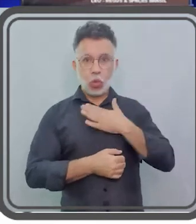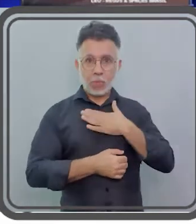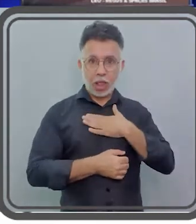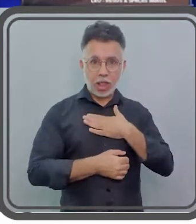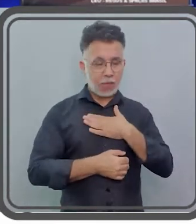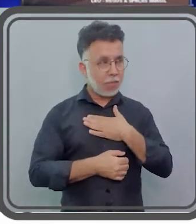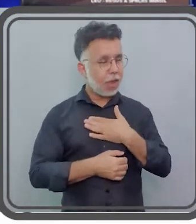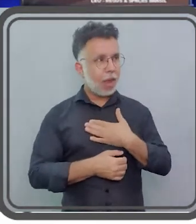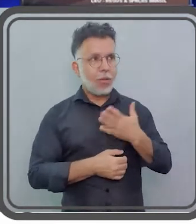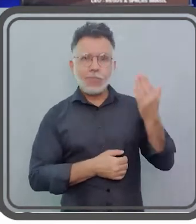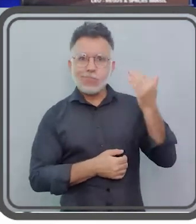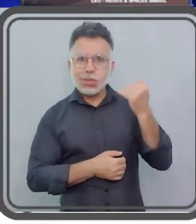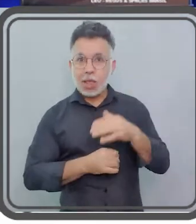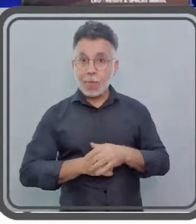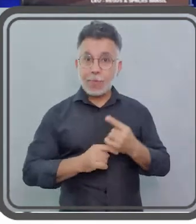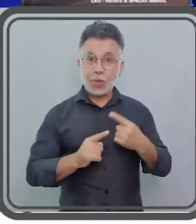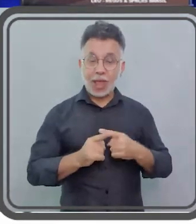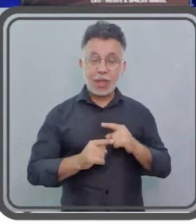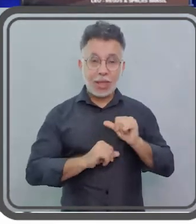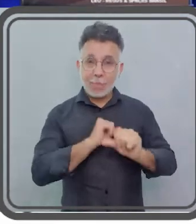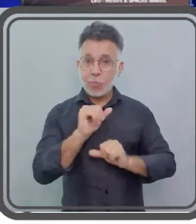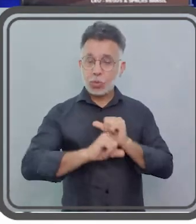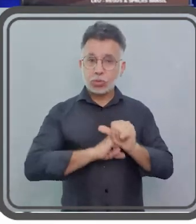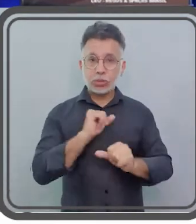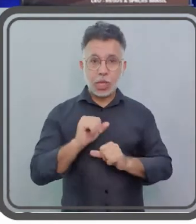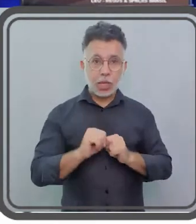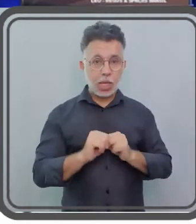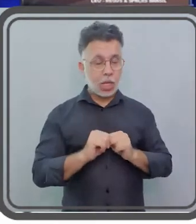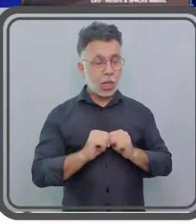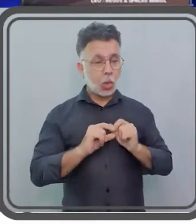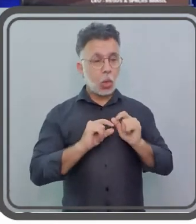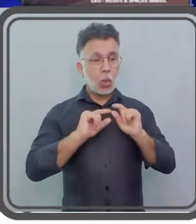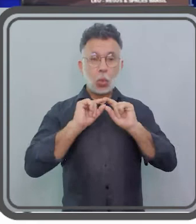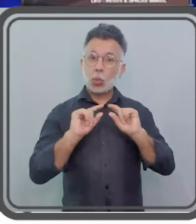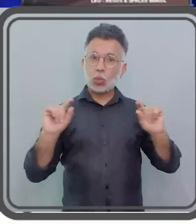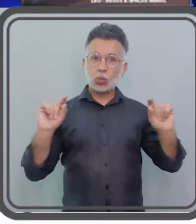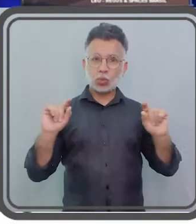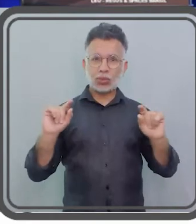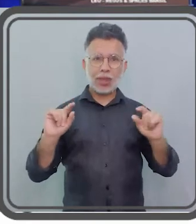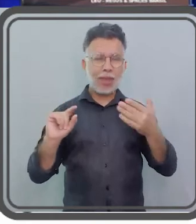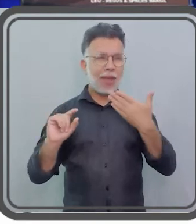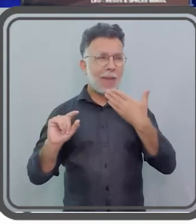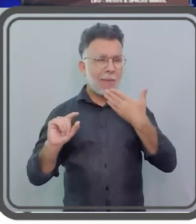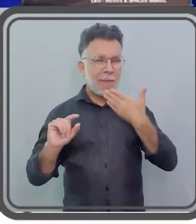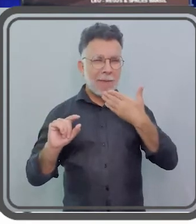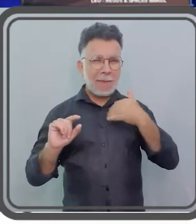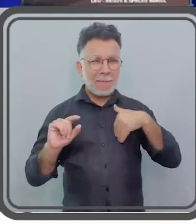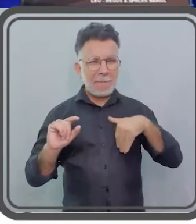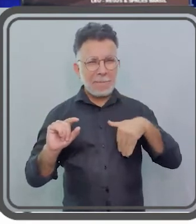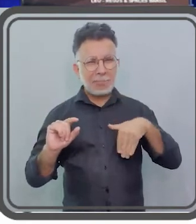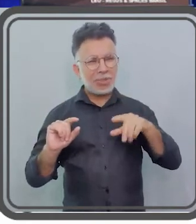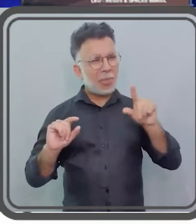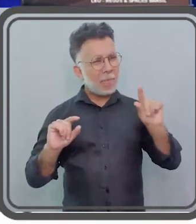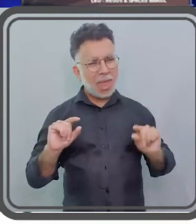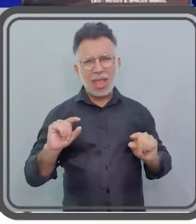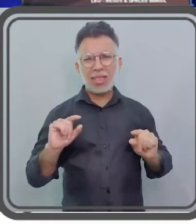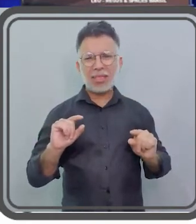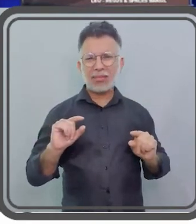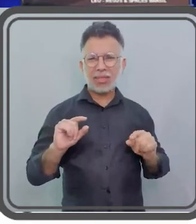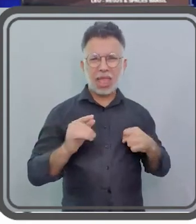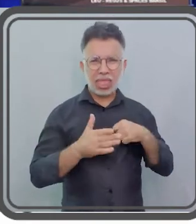promissor, porque estamos mudando o dilema de ser menos reativo e ser mais proativos em cuidar a